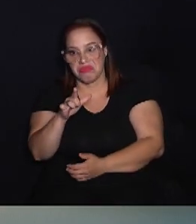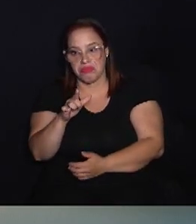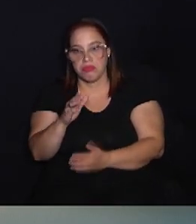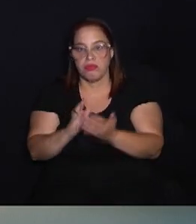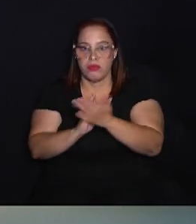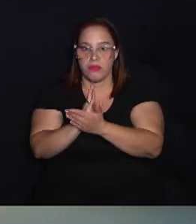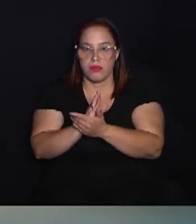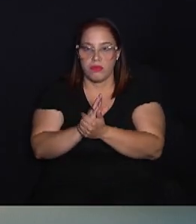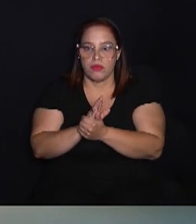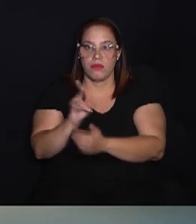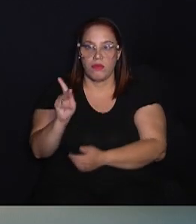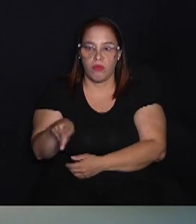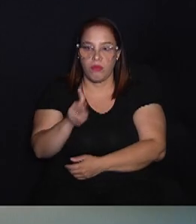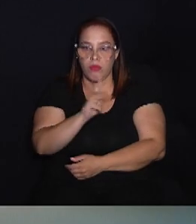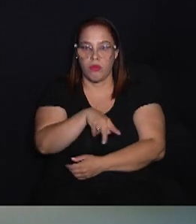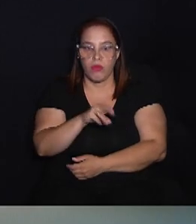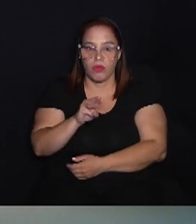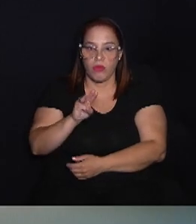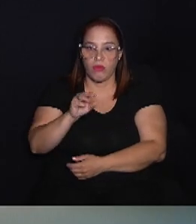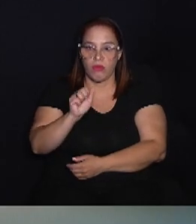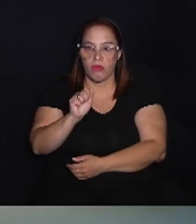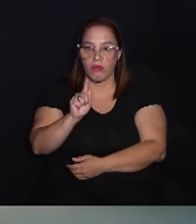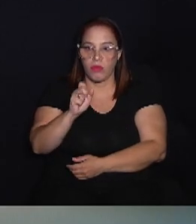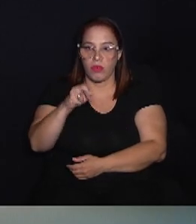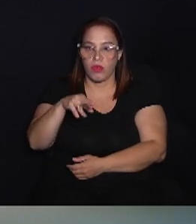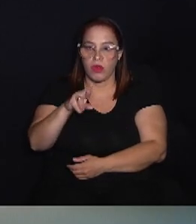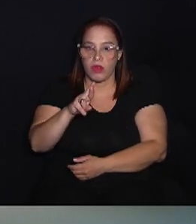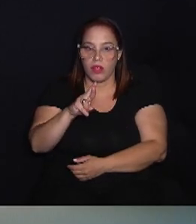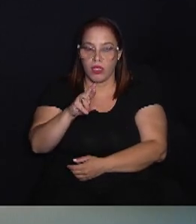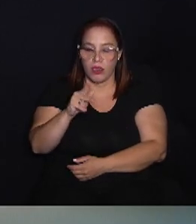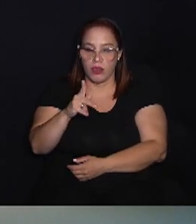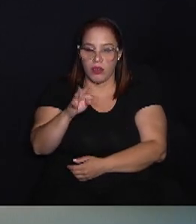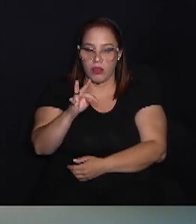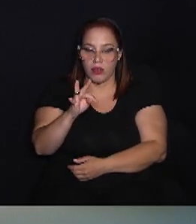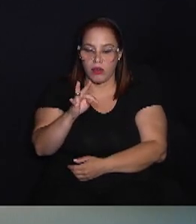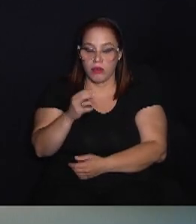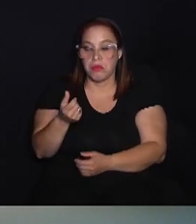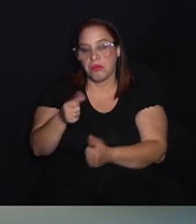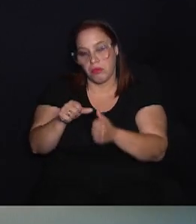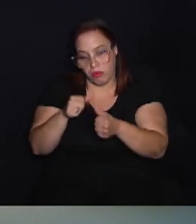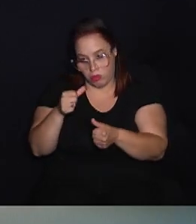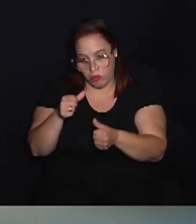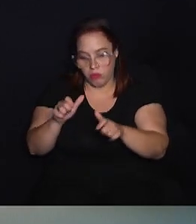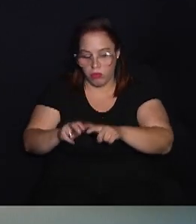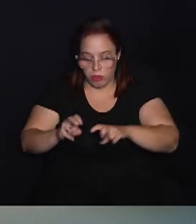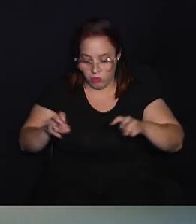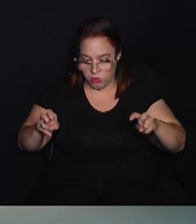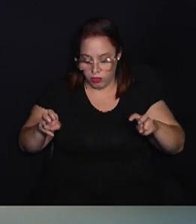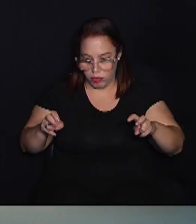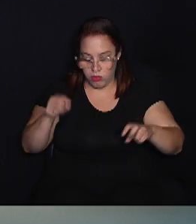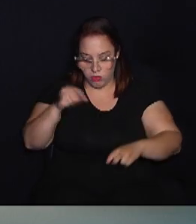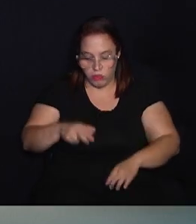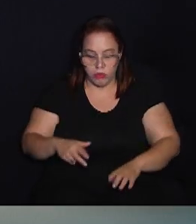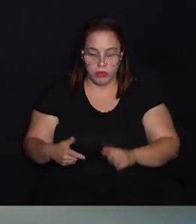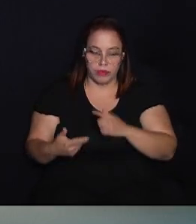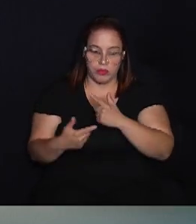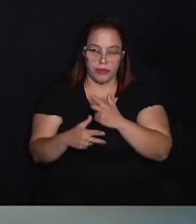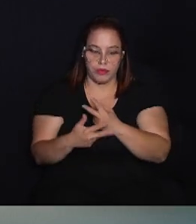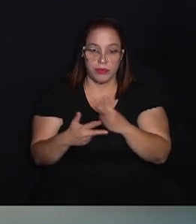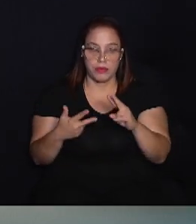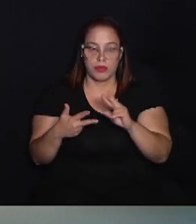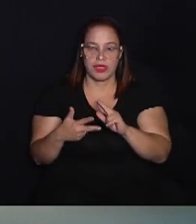será o vereador efetivo a conquistar uma cadeira no Legislativo. Otto Alejandro, do PL,